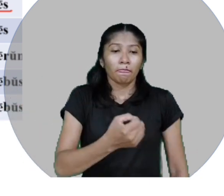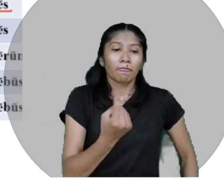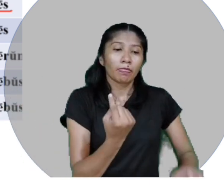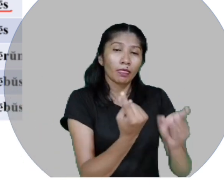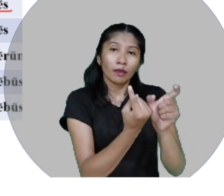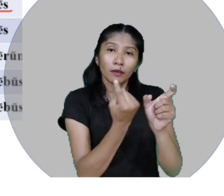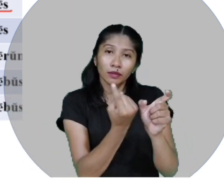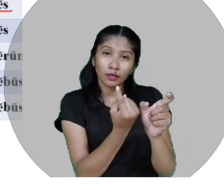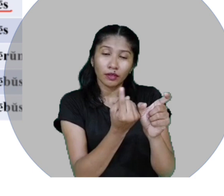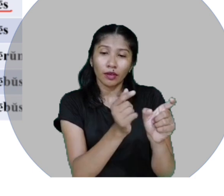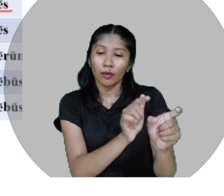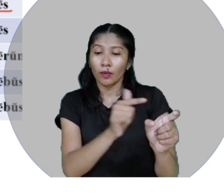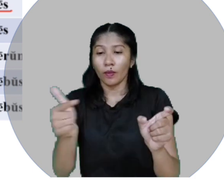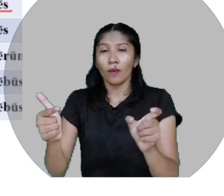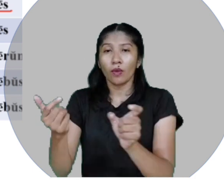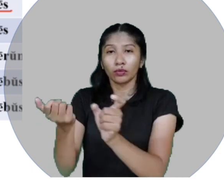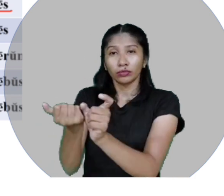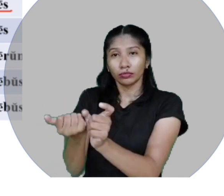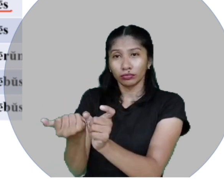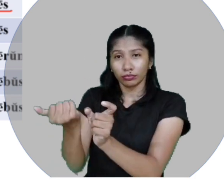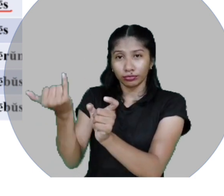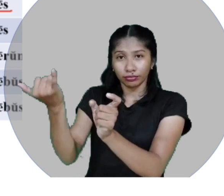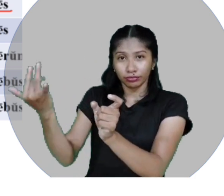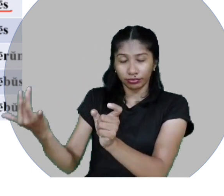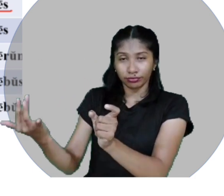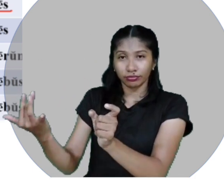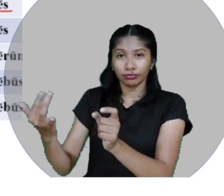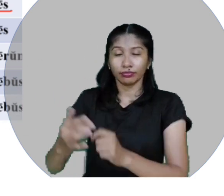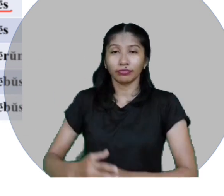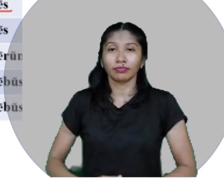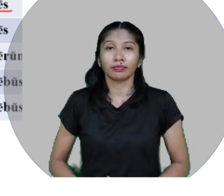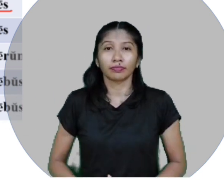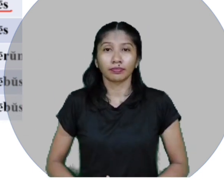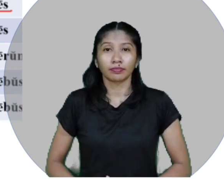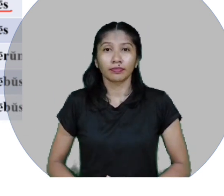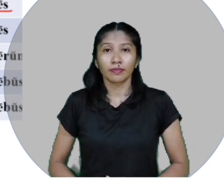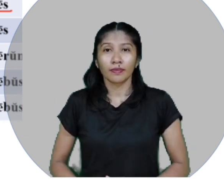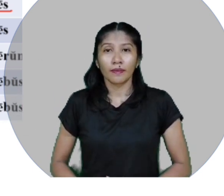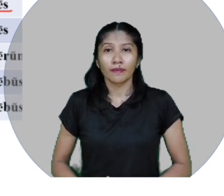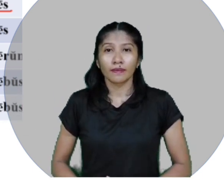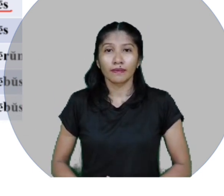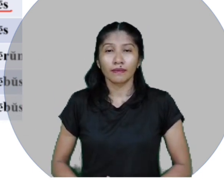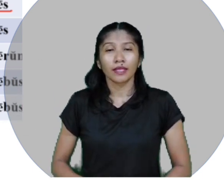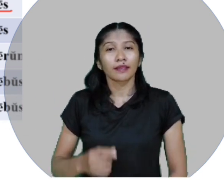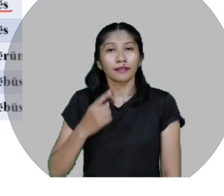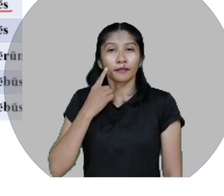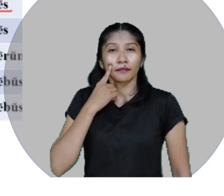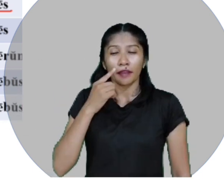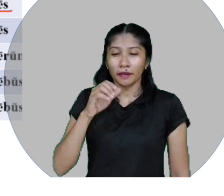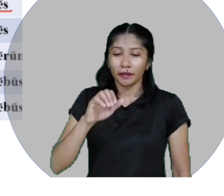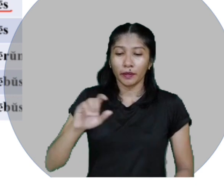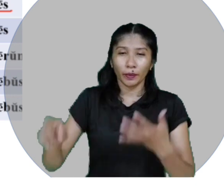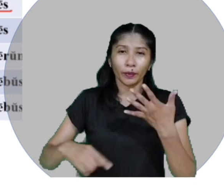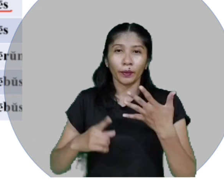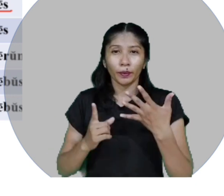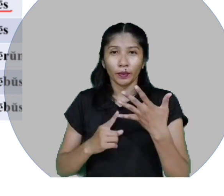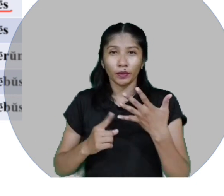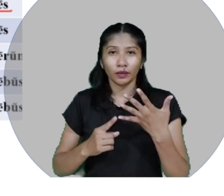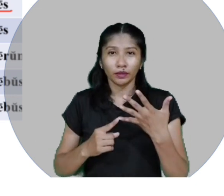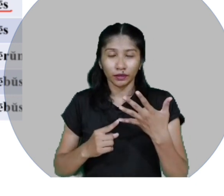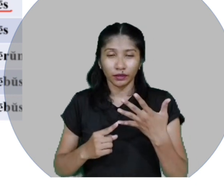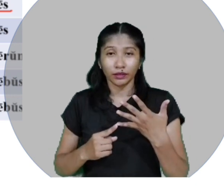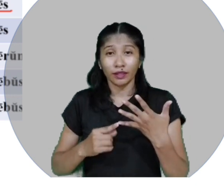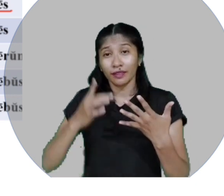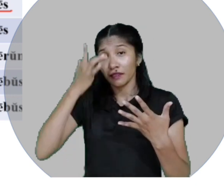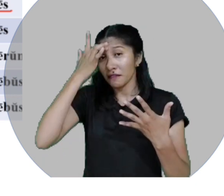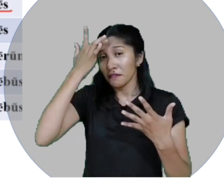está no plural. Vamos ao acusativo. Aqui se torna mais fácil porque a desinência do singular